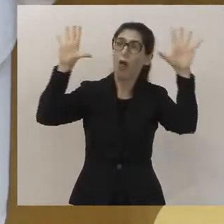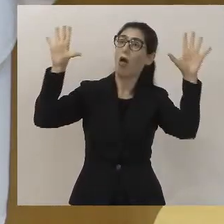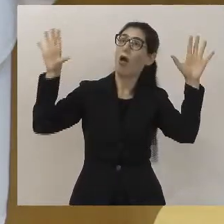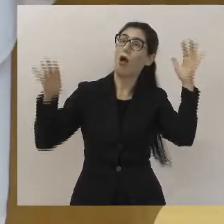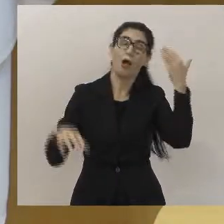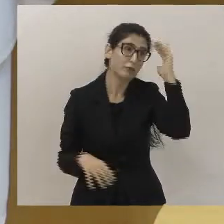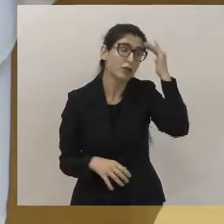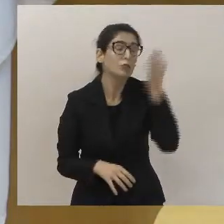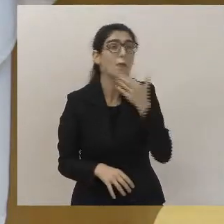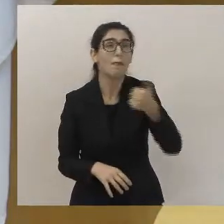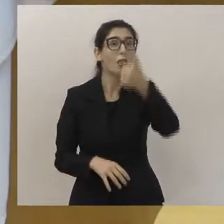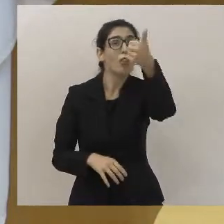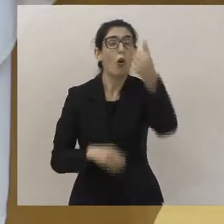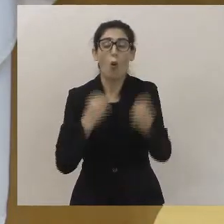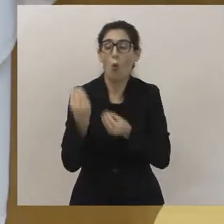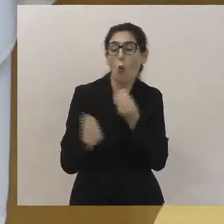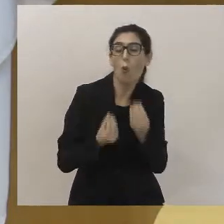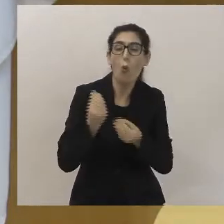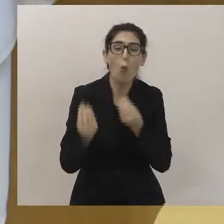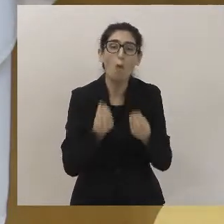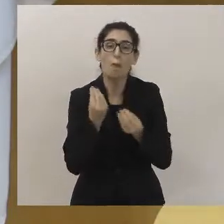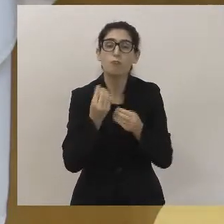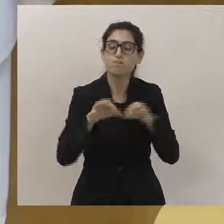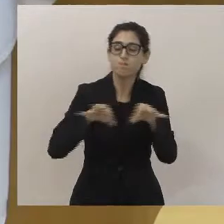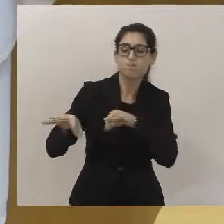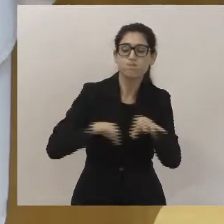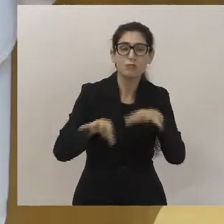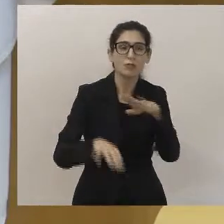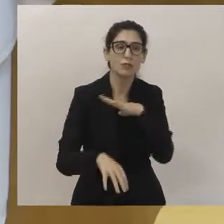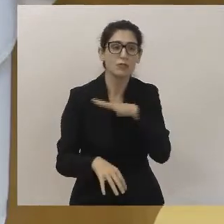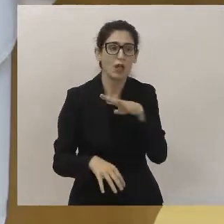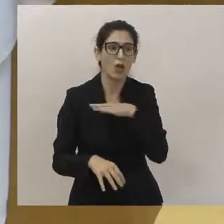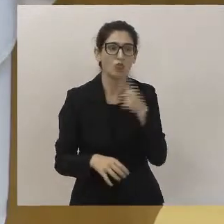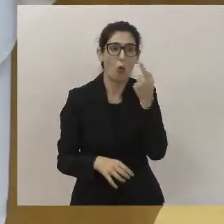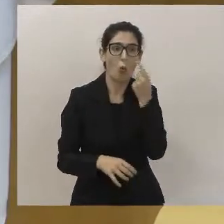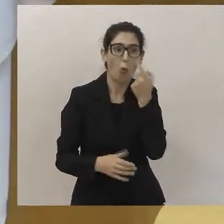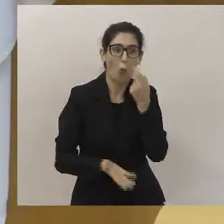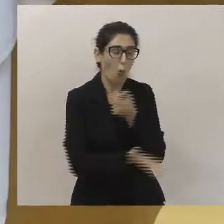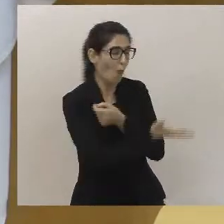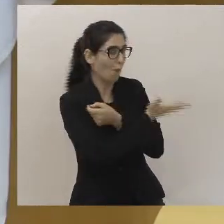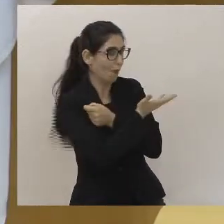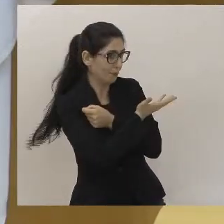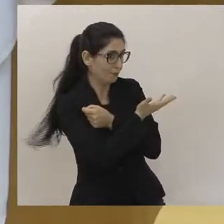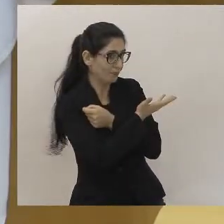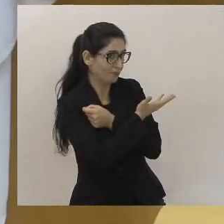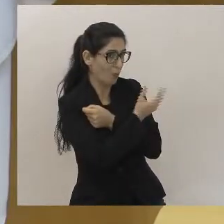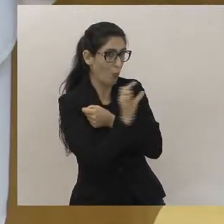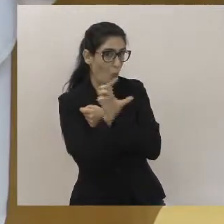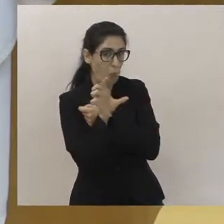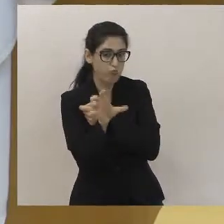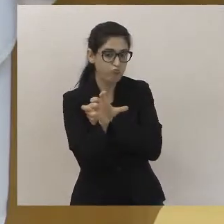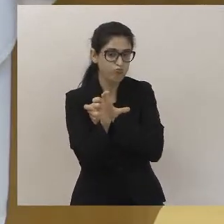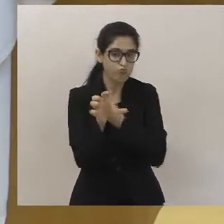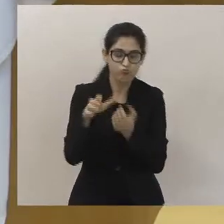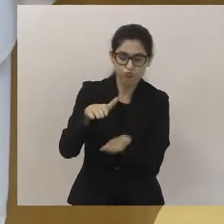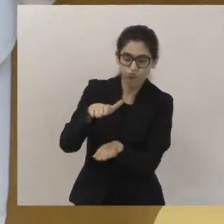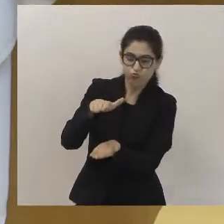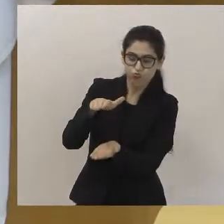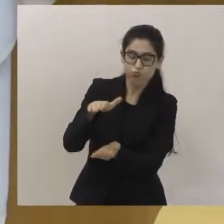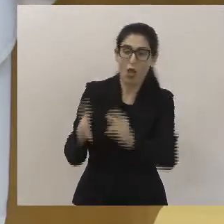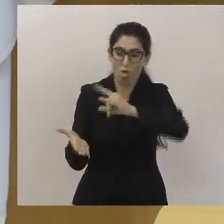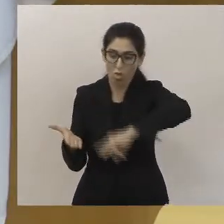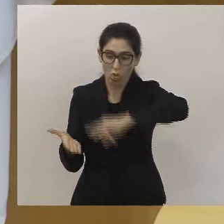uma idéia quem está assistindo agora a grossura que é aqui essa lei que ela tem é que muitos